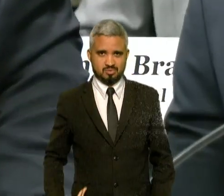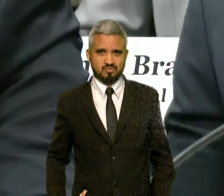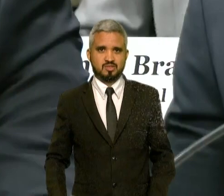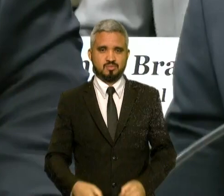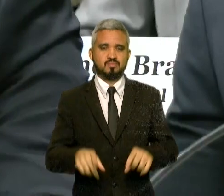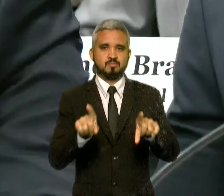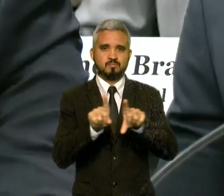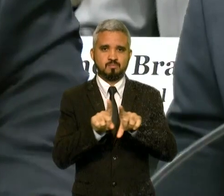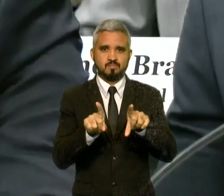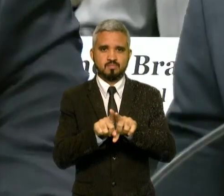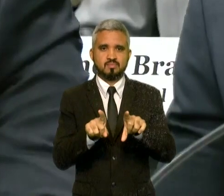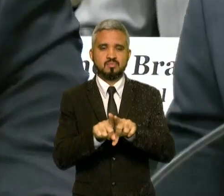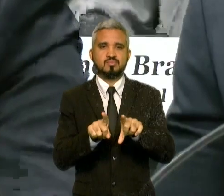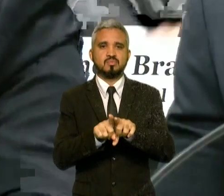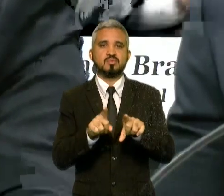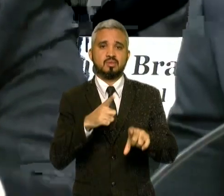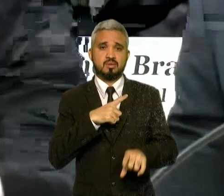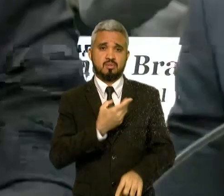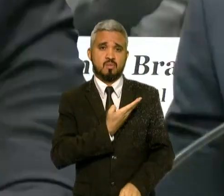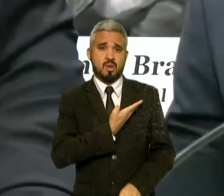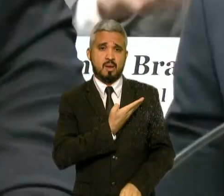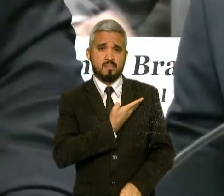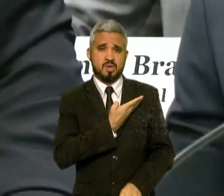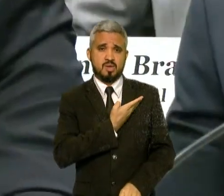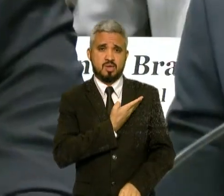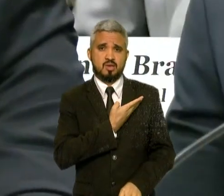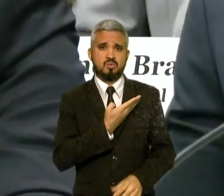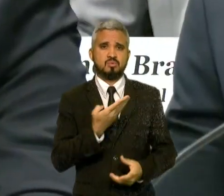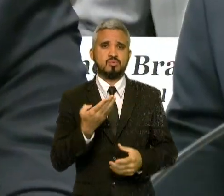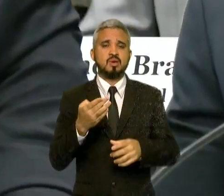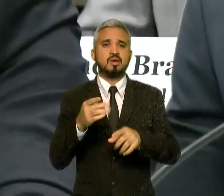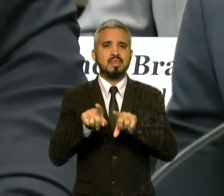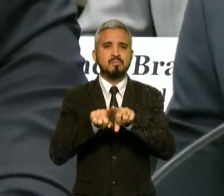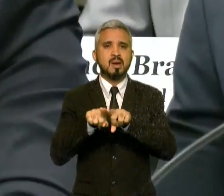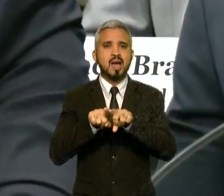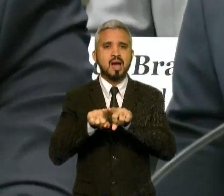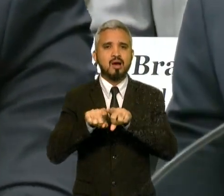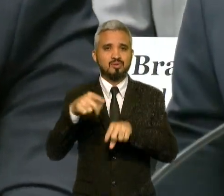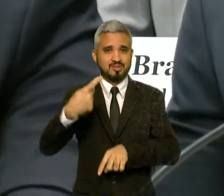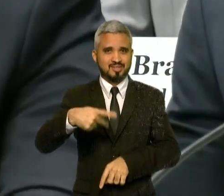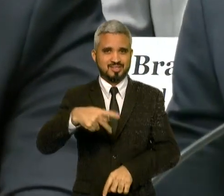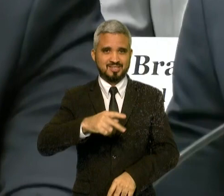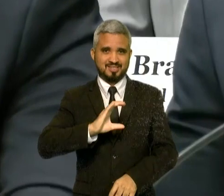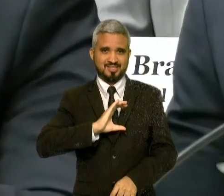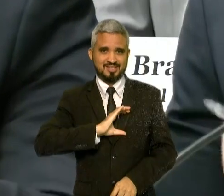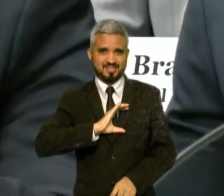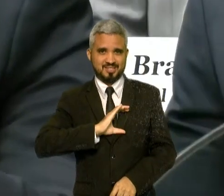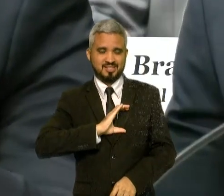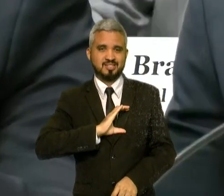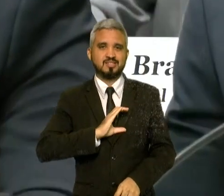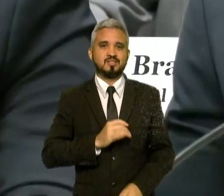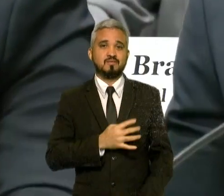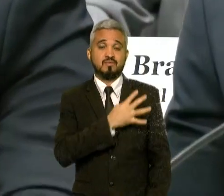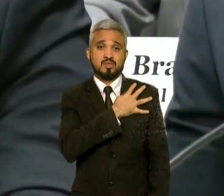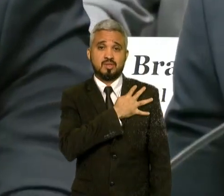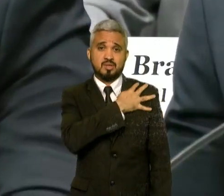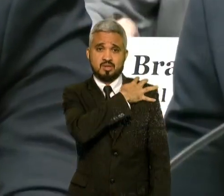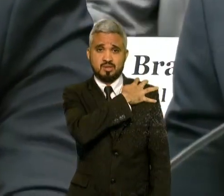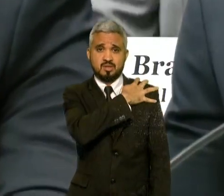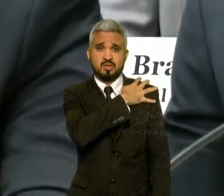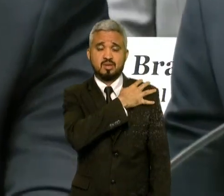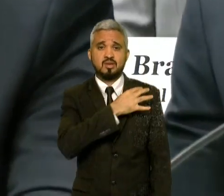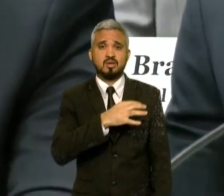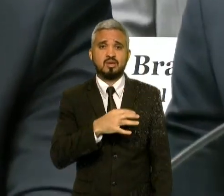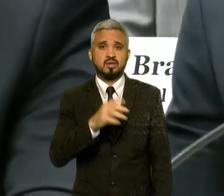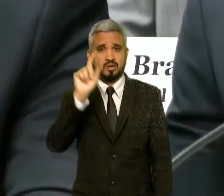fazendo o registro de um grande amigo. Um amigo e um irmão que a cidade de Caxias me deu, que é o comandante, ex-presidente dessa